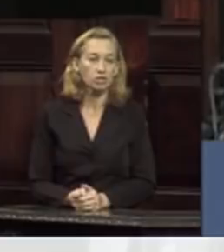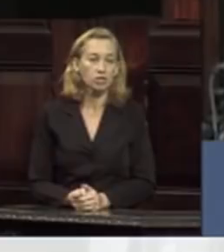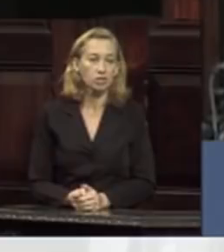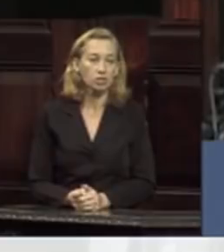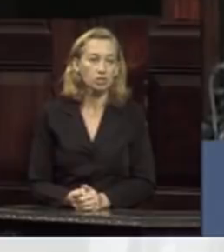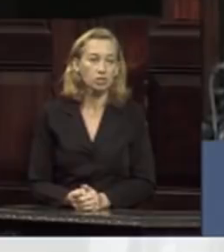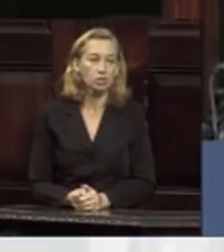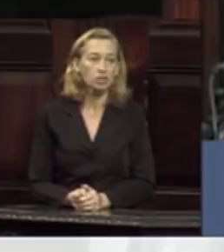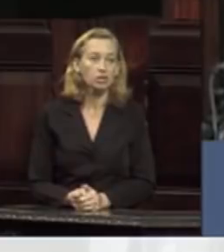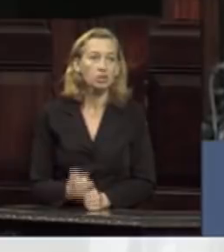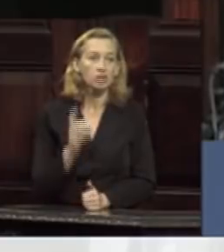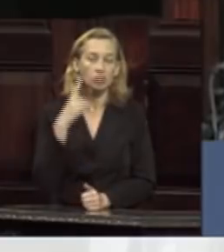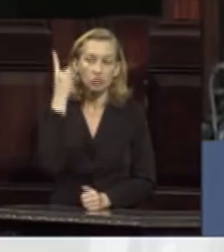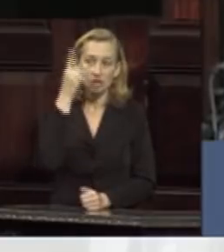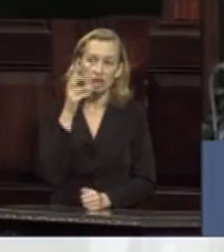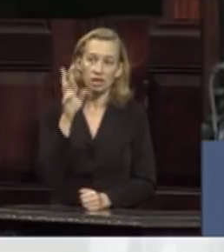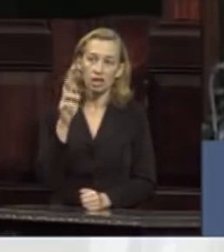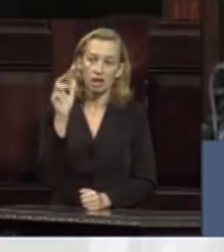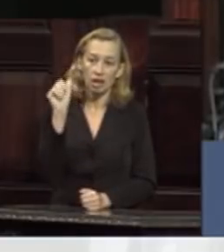Deputado Rafael Pisciani.